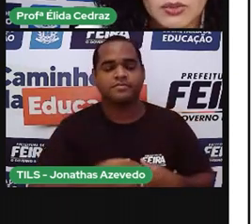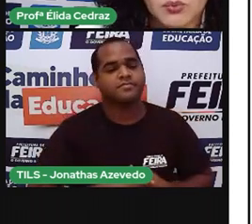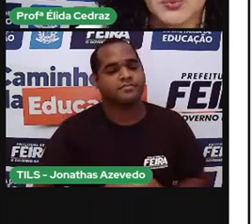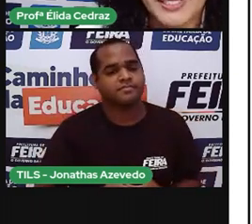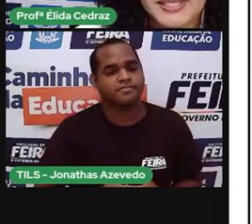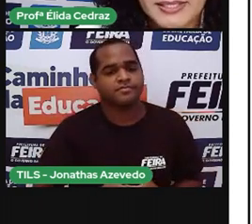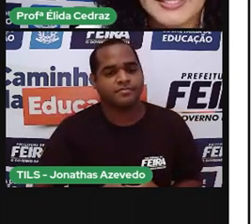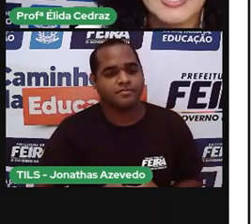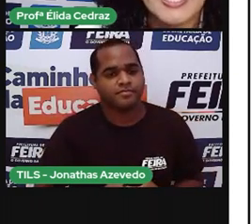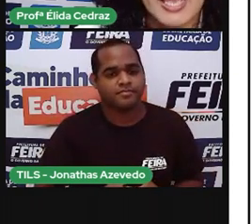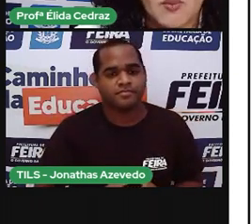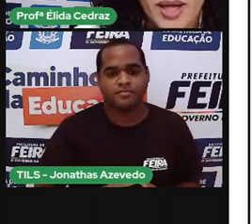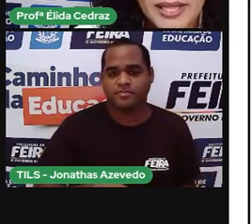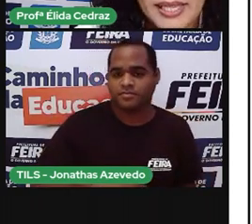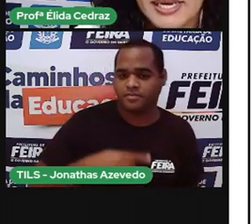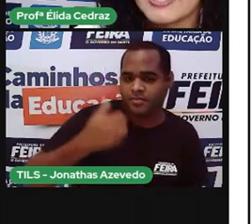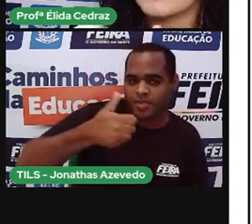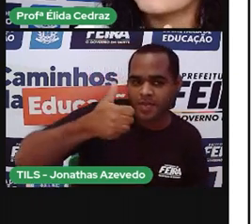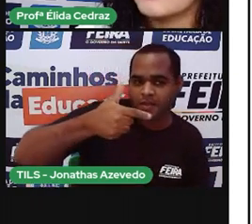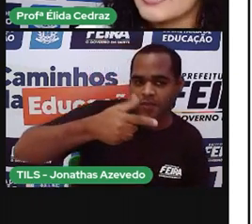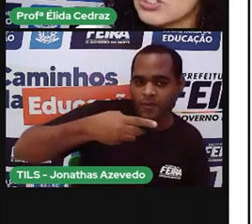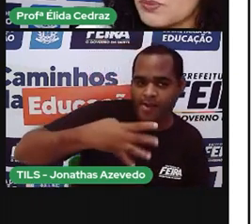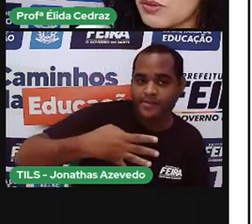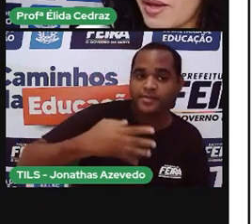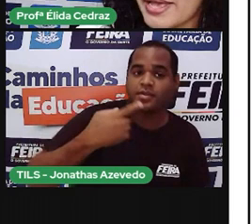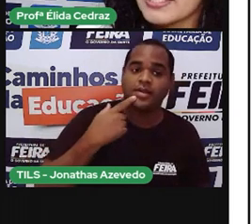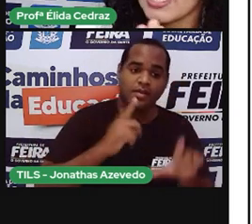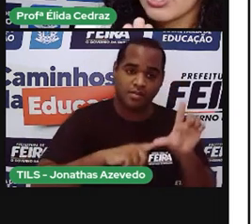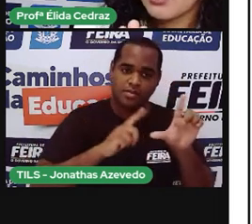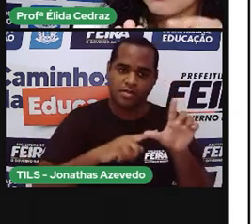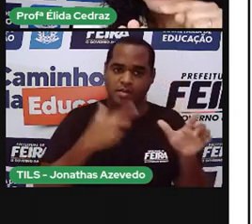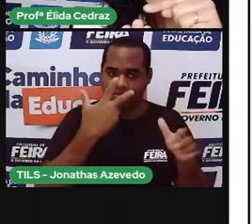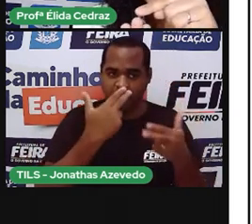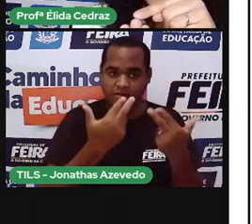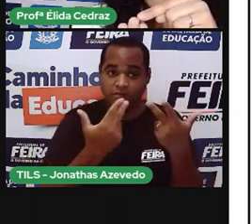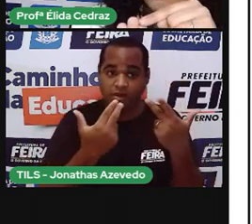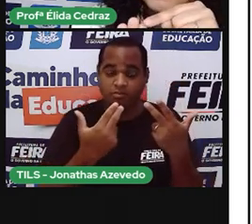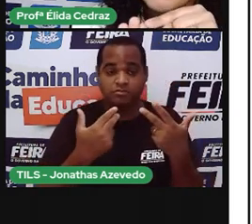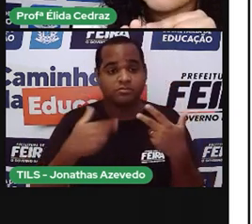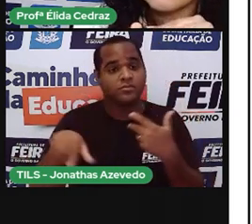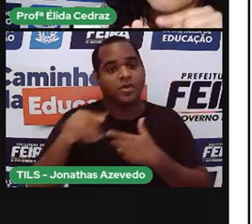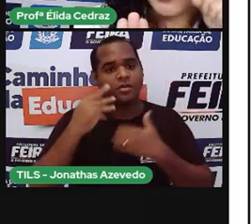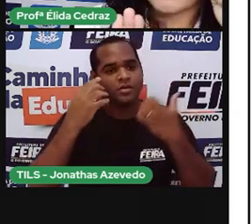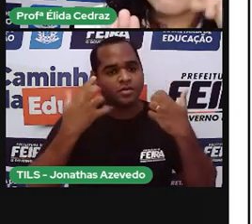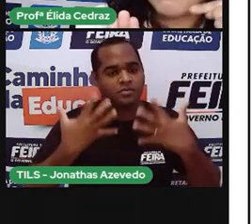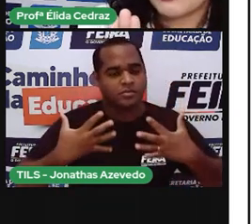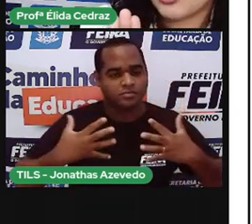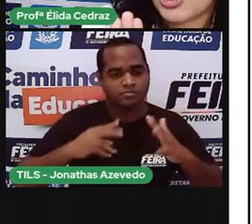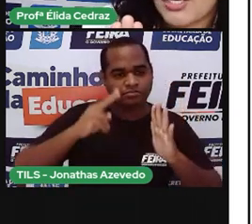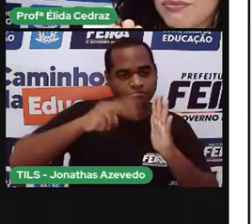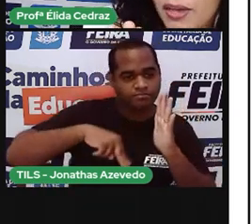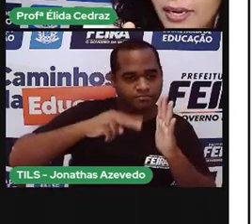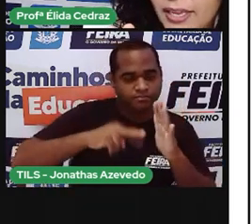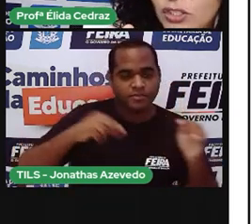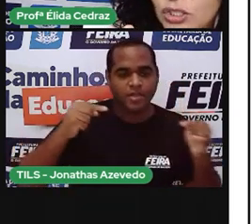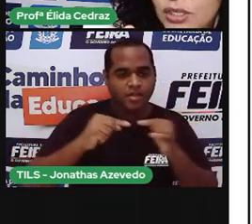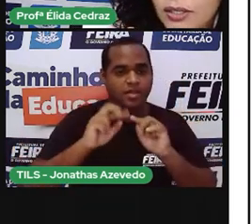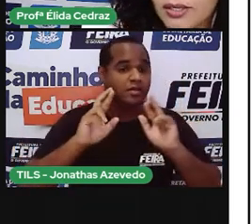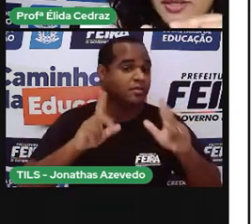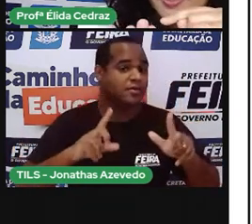primeira a segunda a terceira EA quarta letras sejam iguais você vai olhando aqui vem